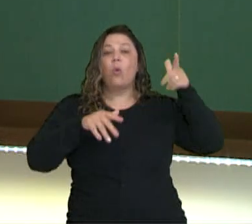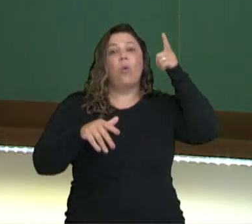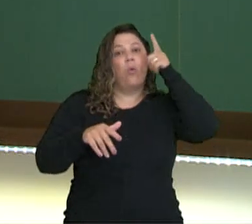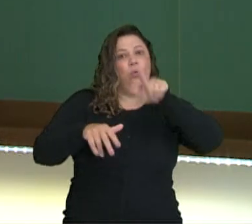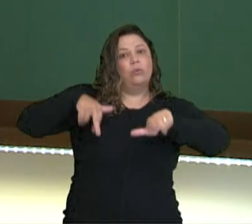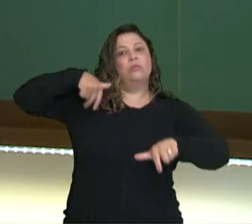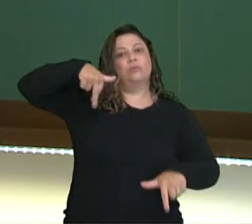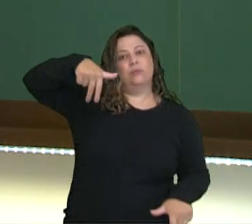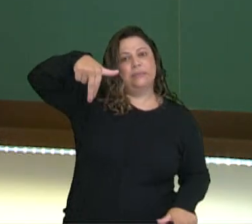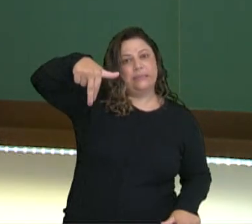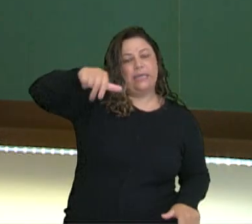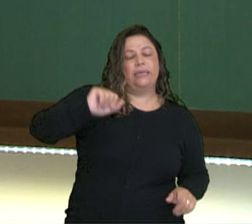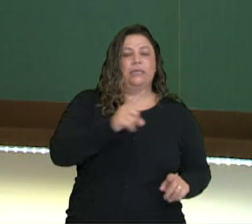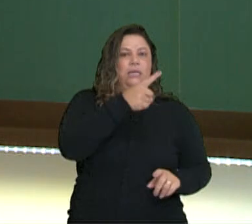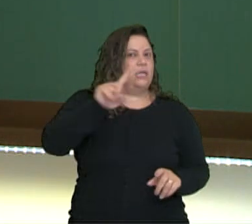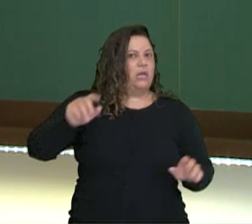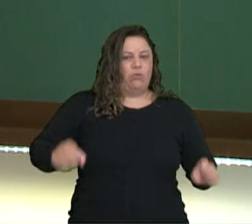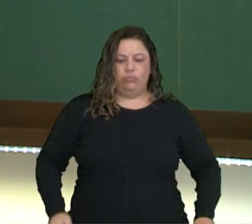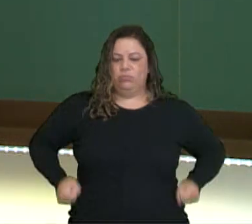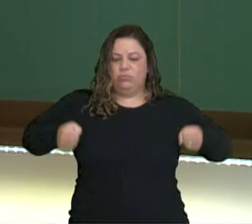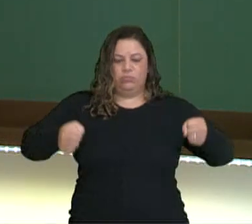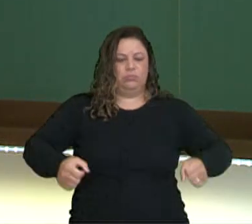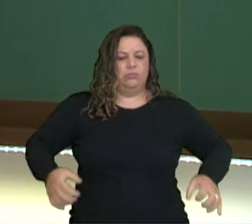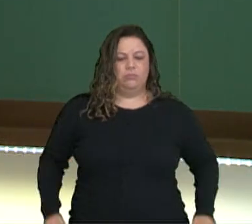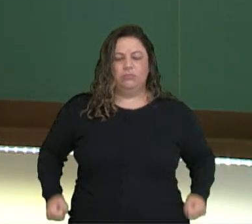andar, não são cadeirantes.